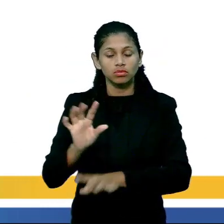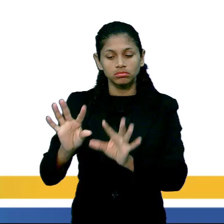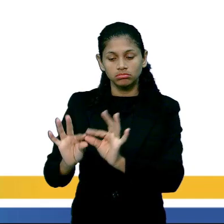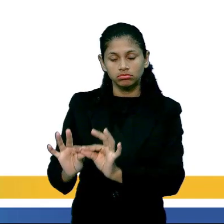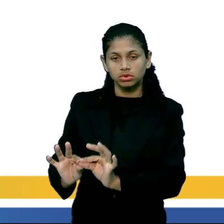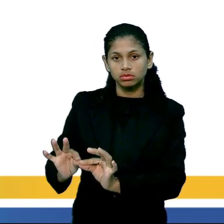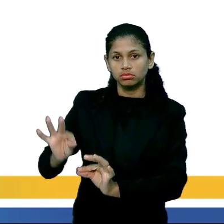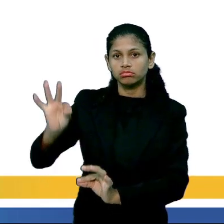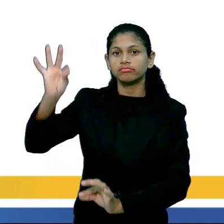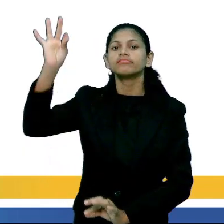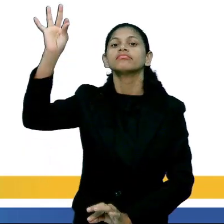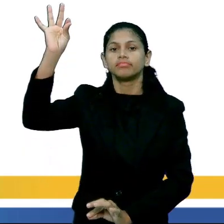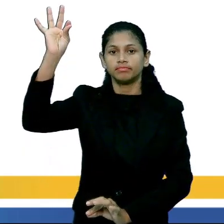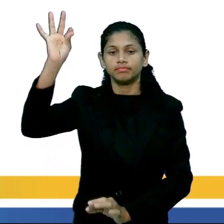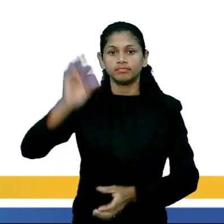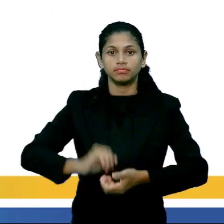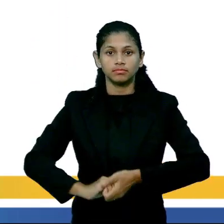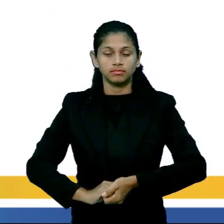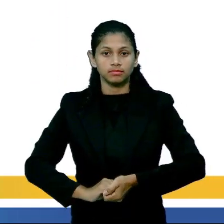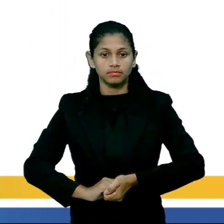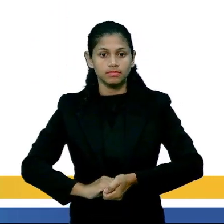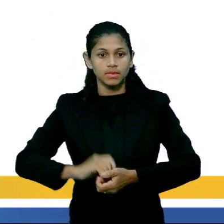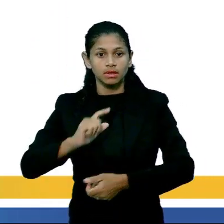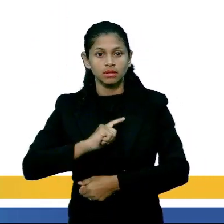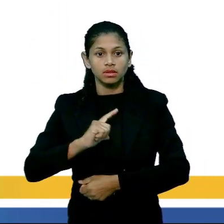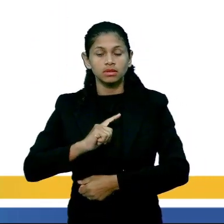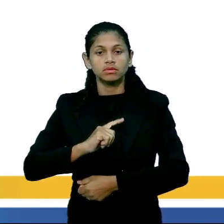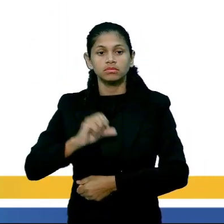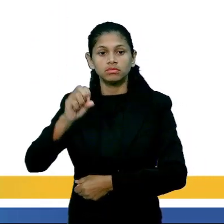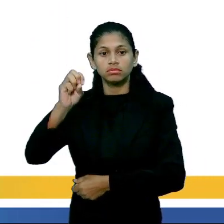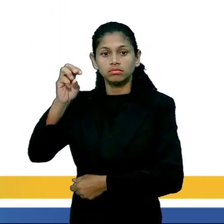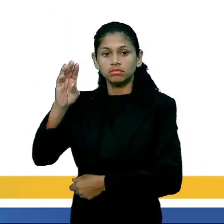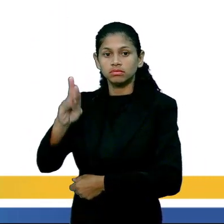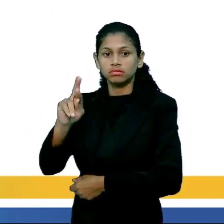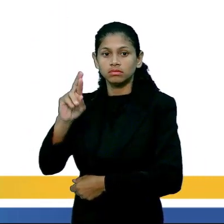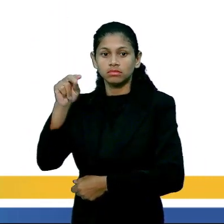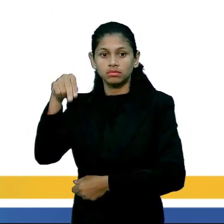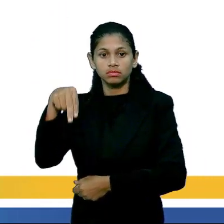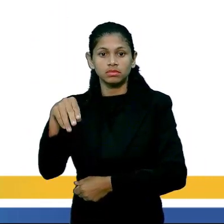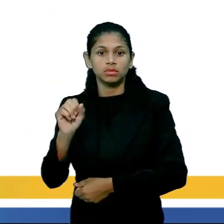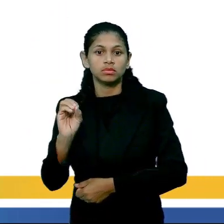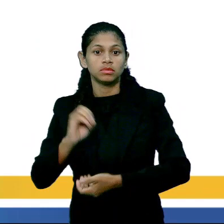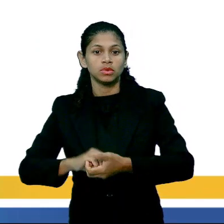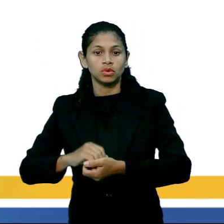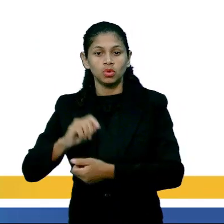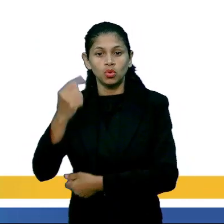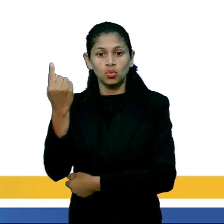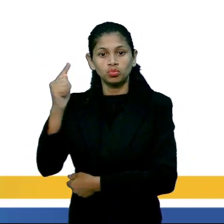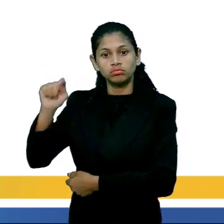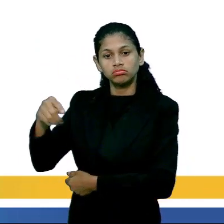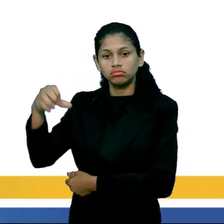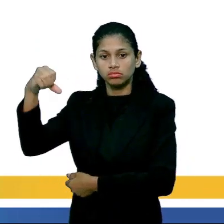bem então Observe aí que no caso o Bruninho tem 1,90 Dante